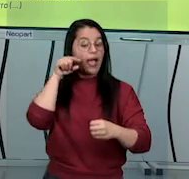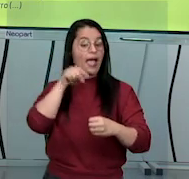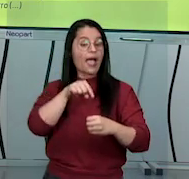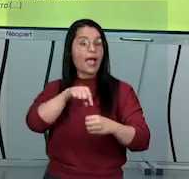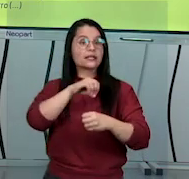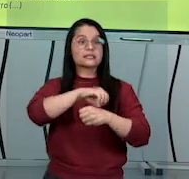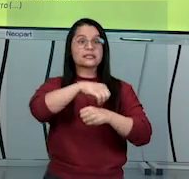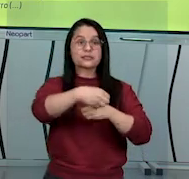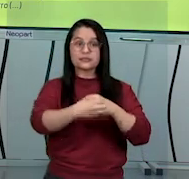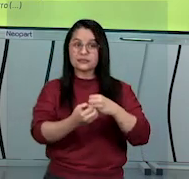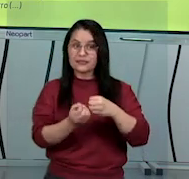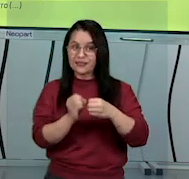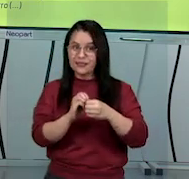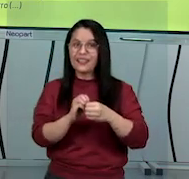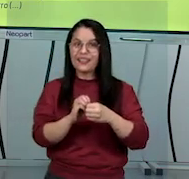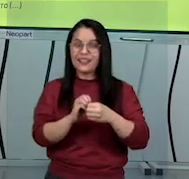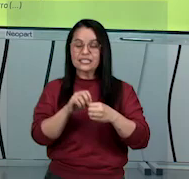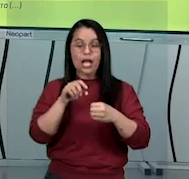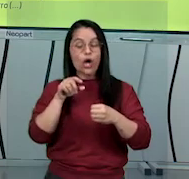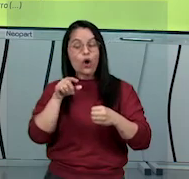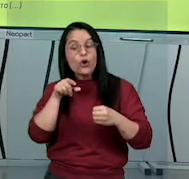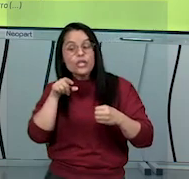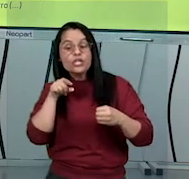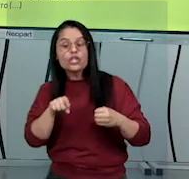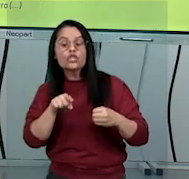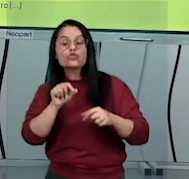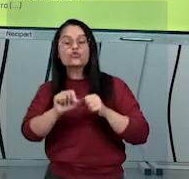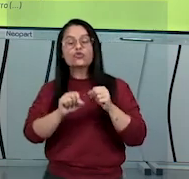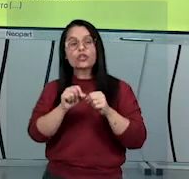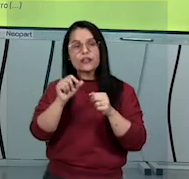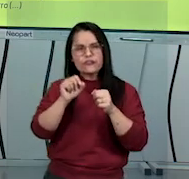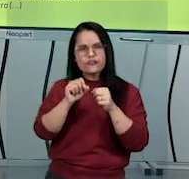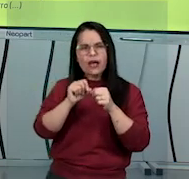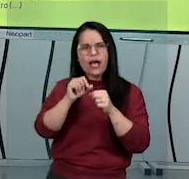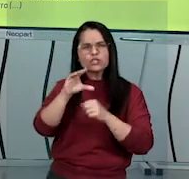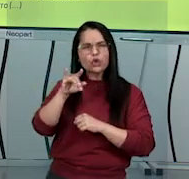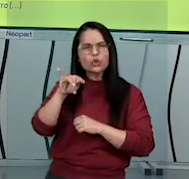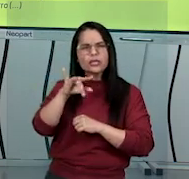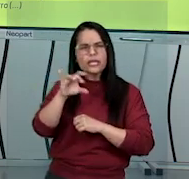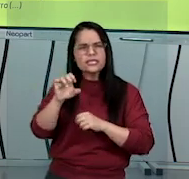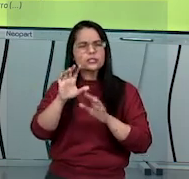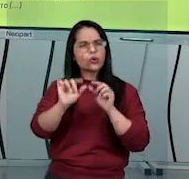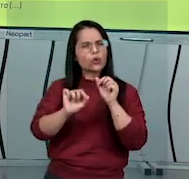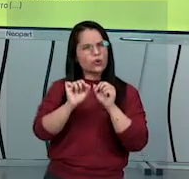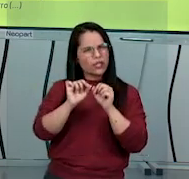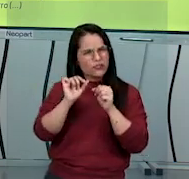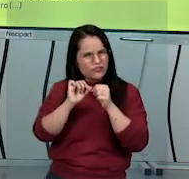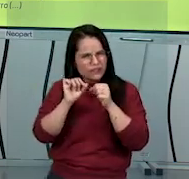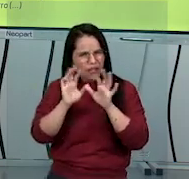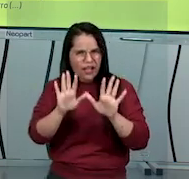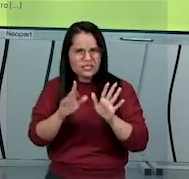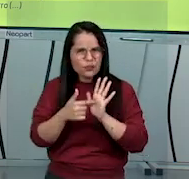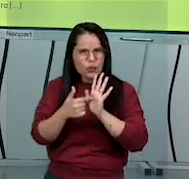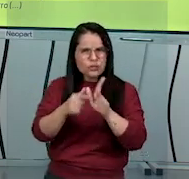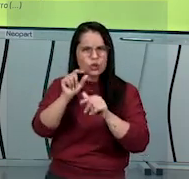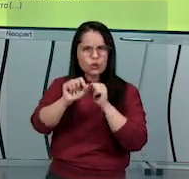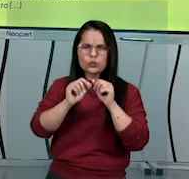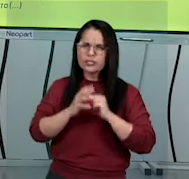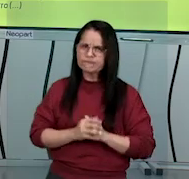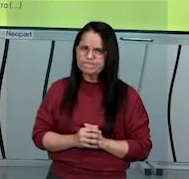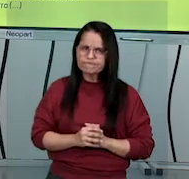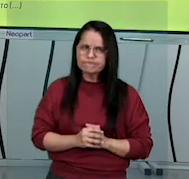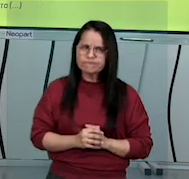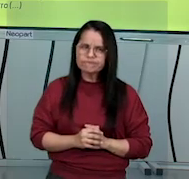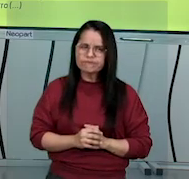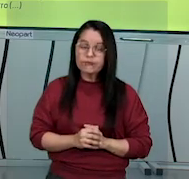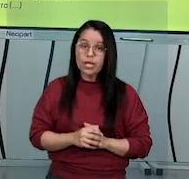demonstrativo. Isso faz com que se condensem. Vai falar, isso o quê? Aí que nós estamos mostrando para você. É